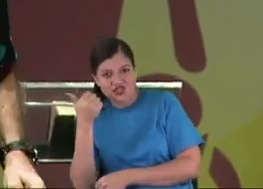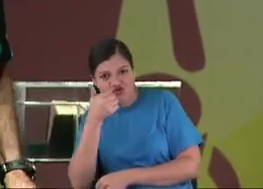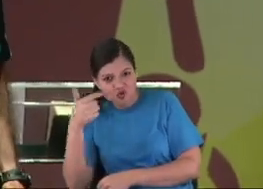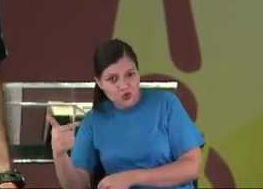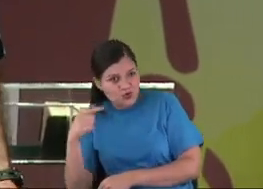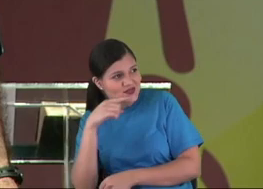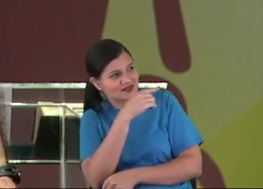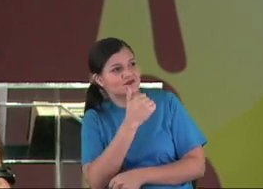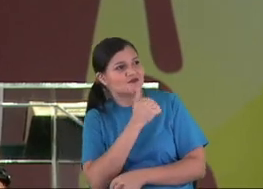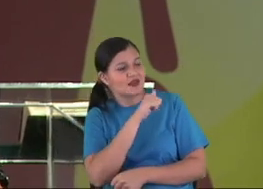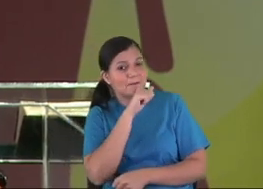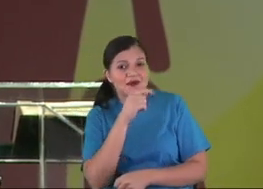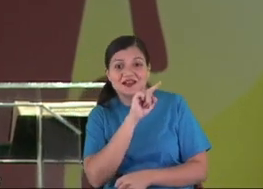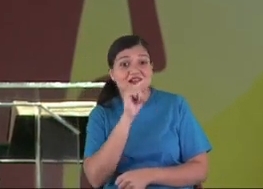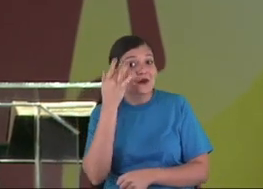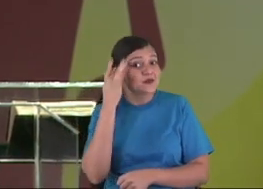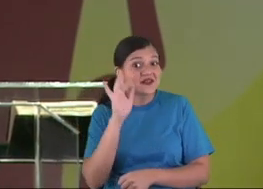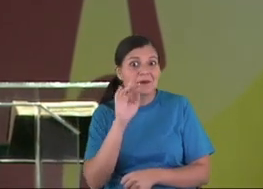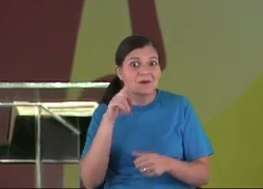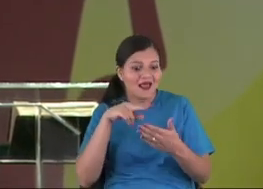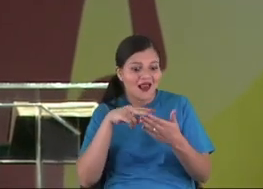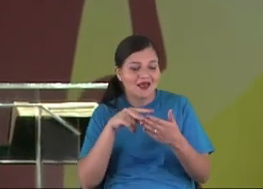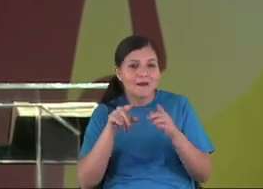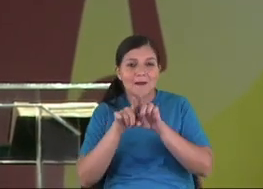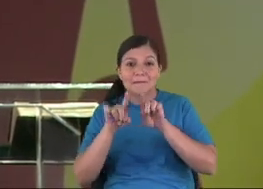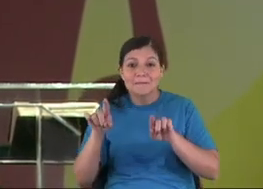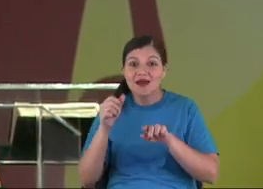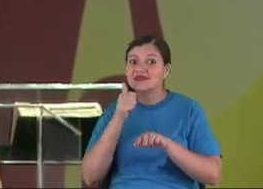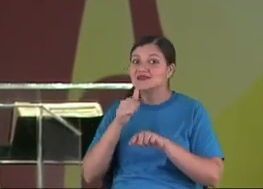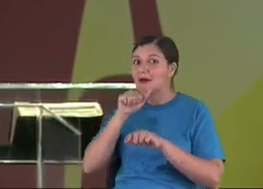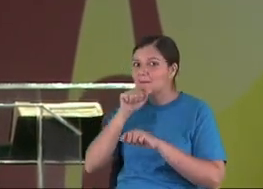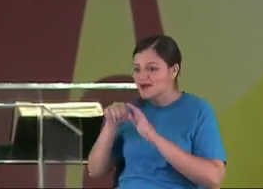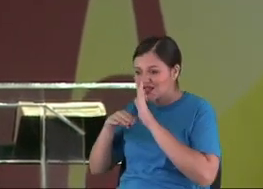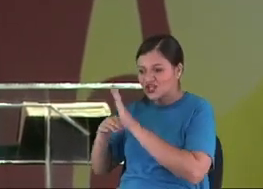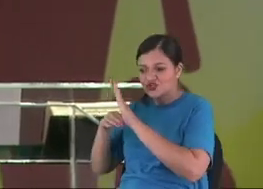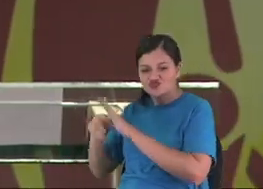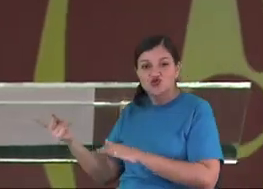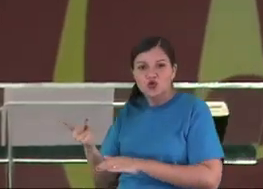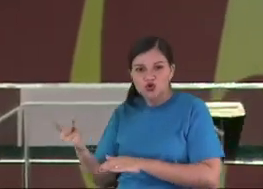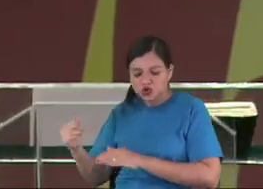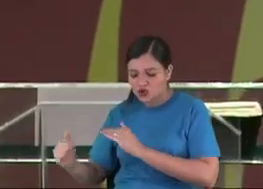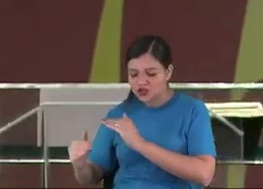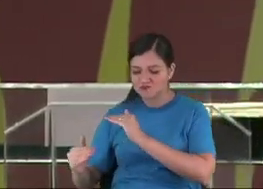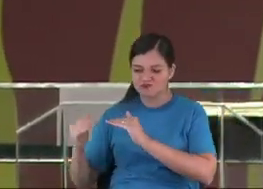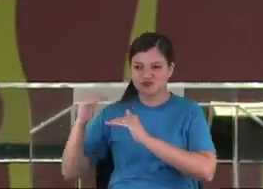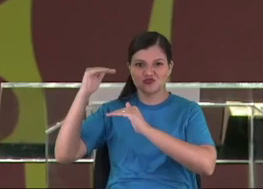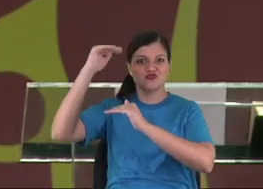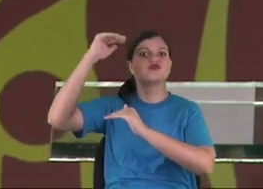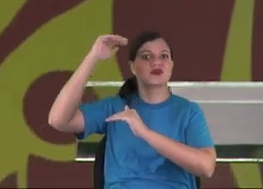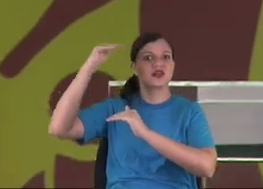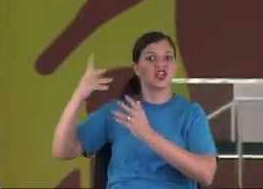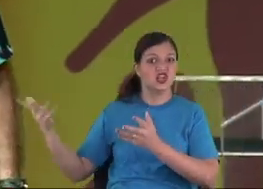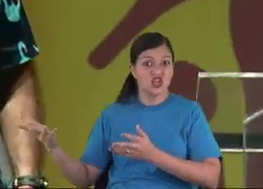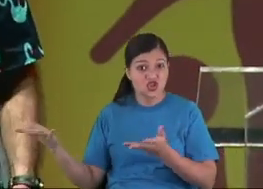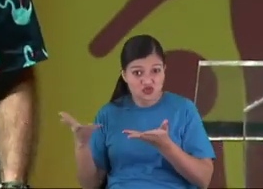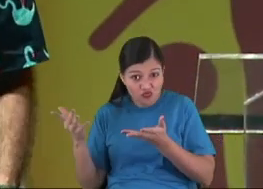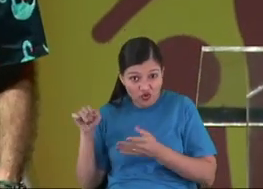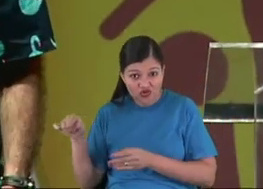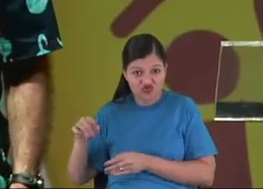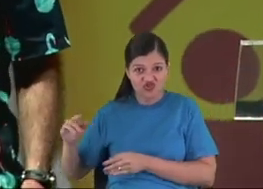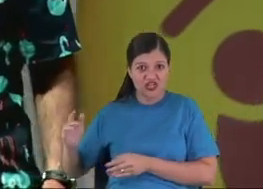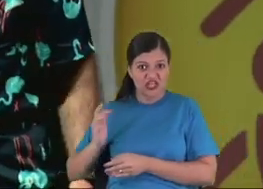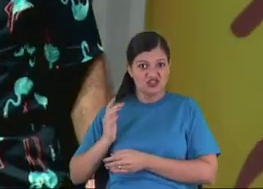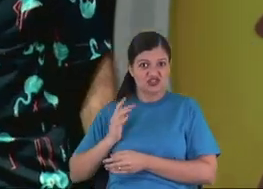Mas ela tirou os dois da favela, e os dois são multimilionários hoje. Enquanto os